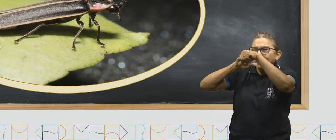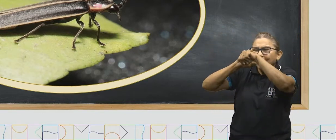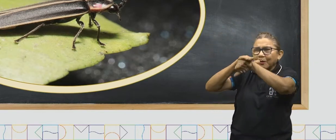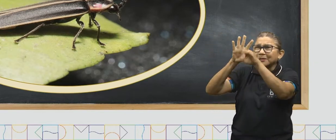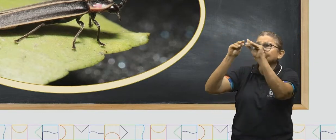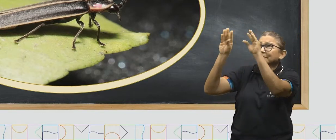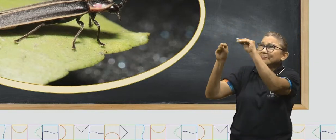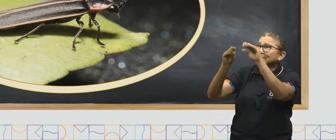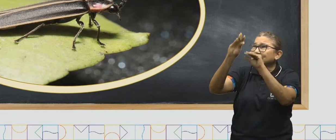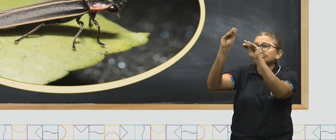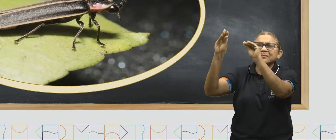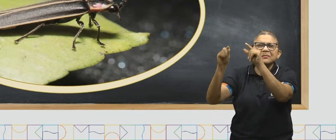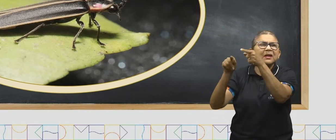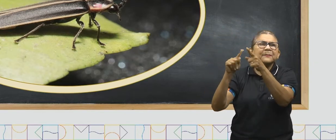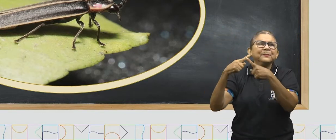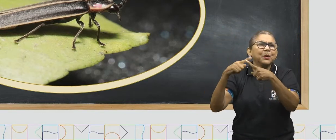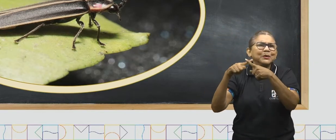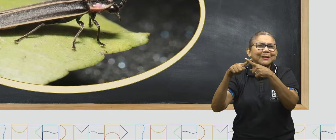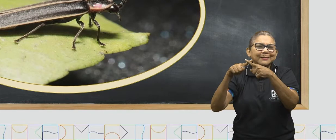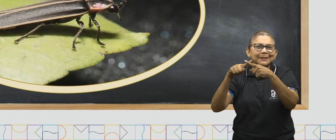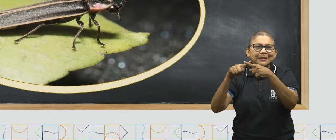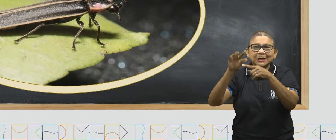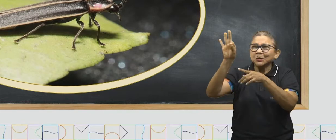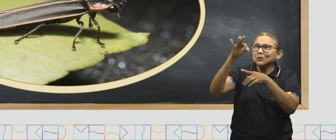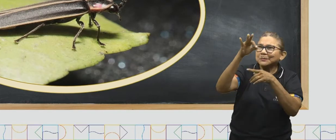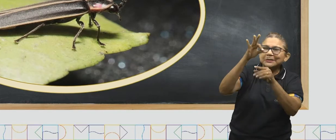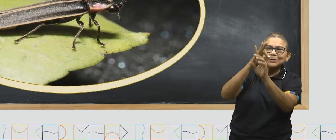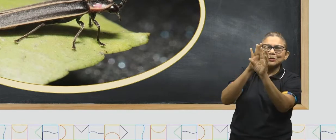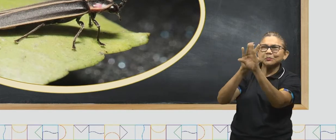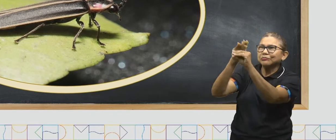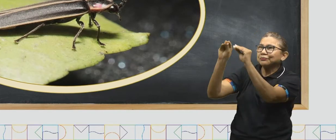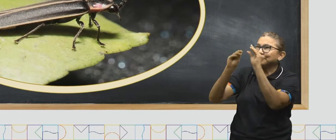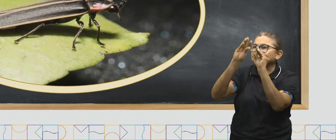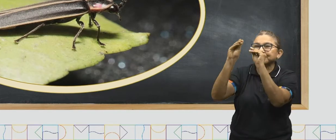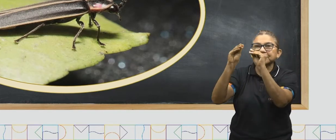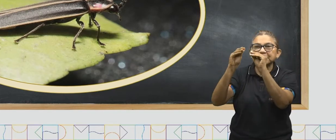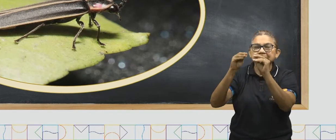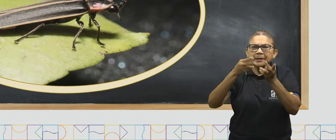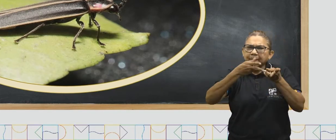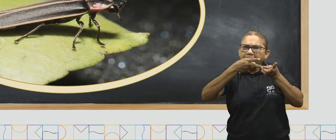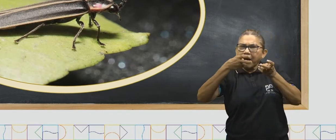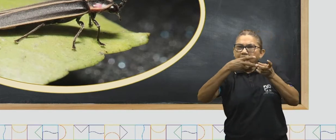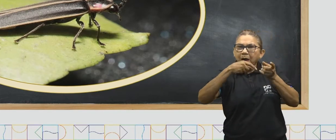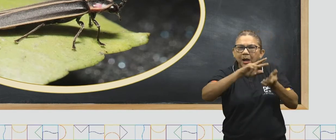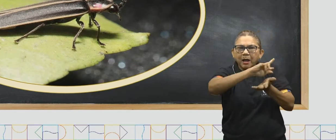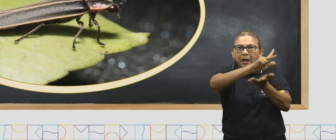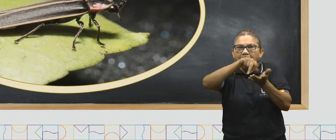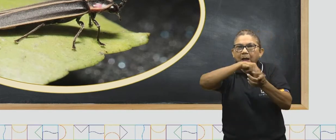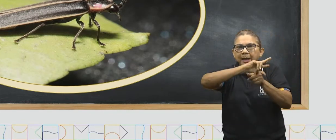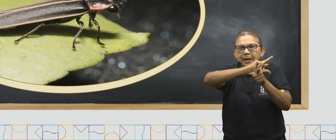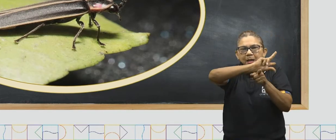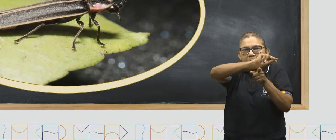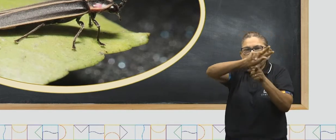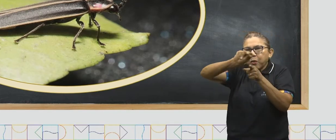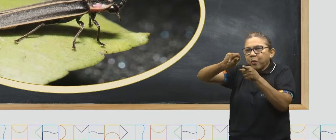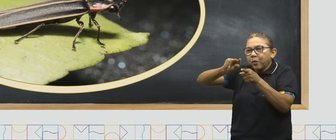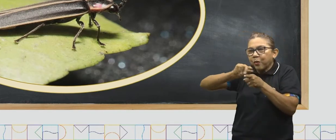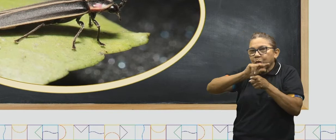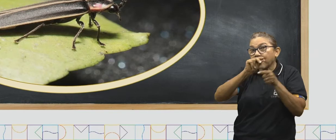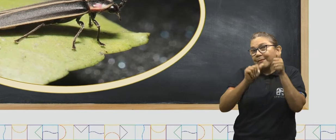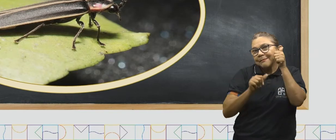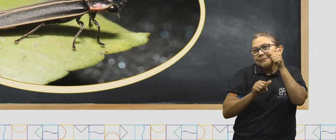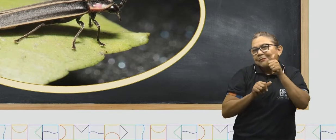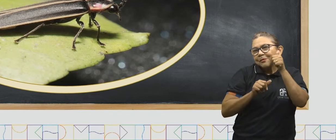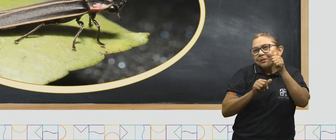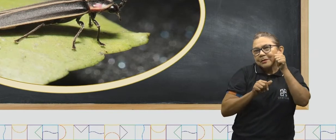machos. O objetivo da emissão de luz dos machos é atrair as fêmeas. Enquanto eles voam,